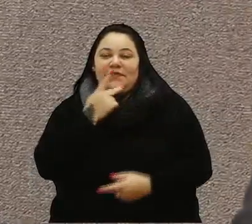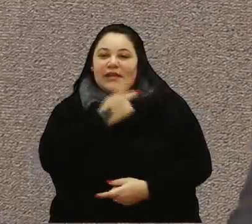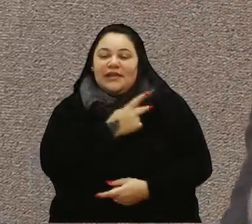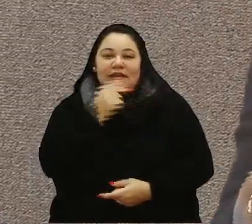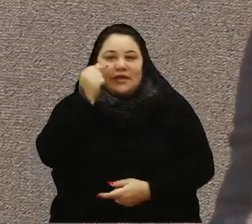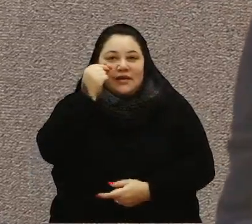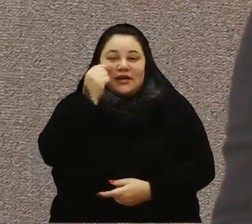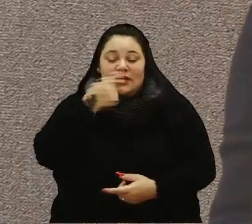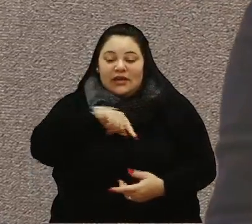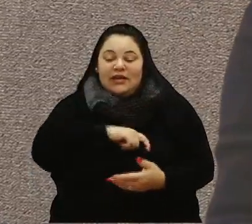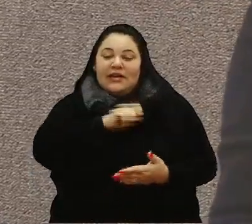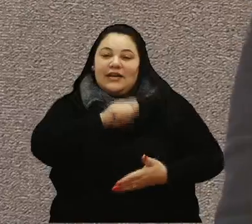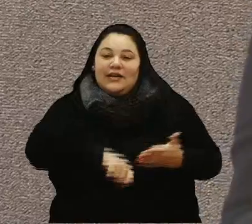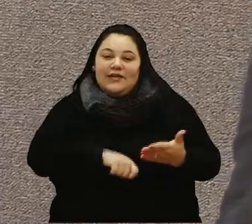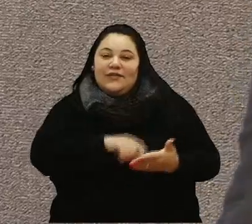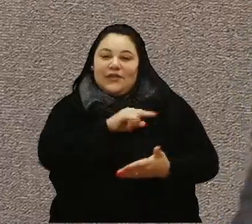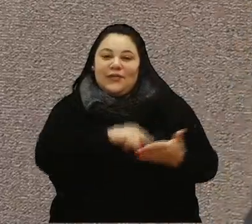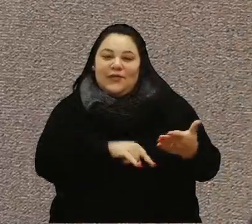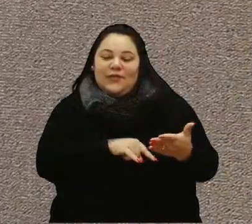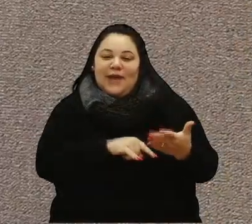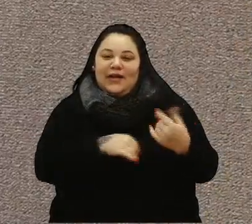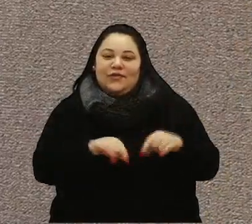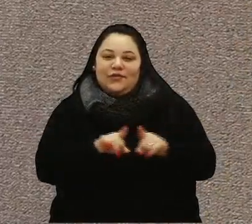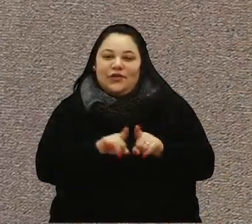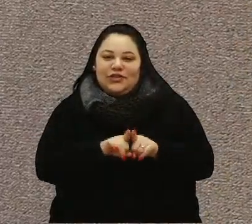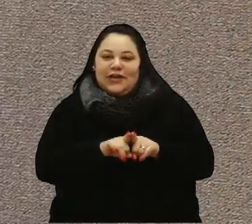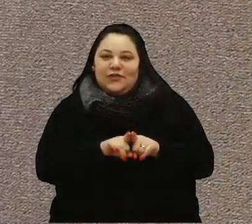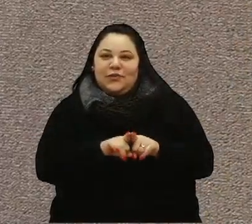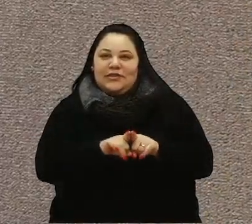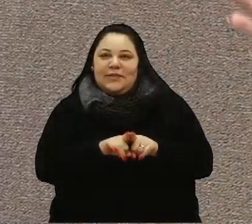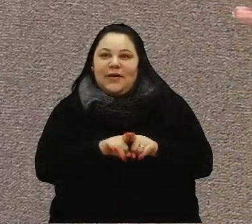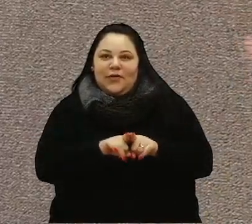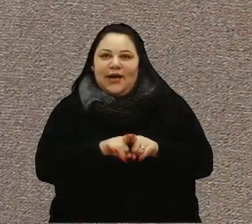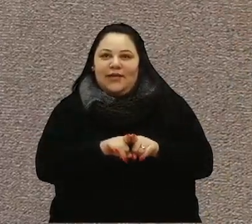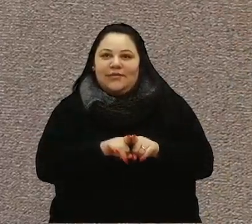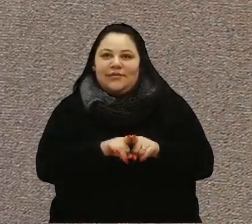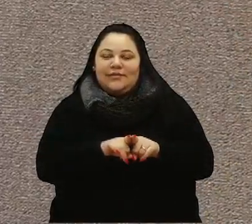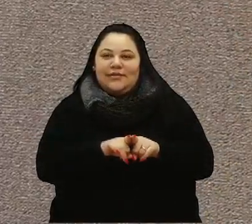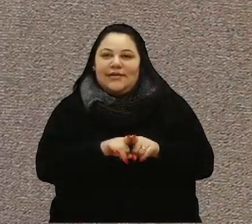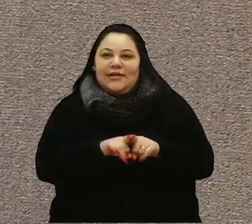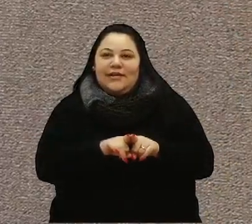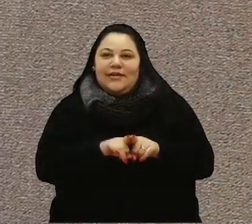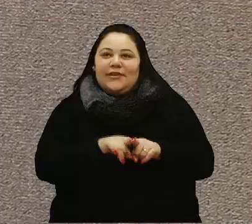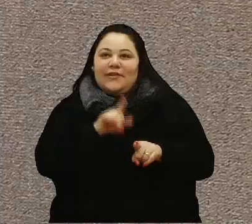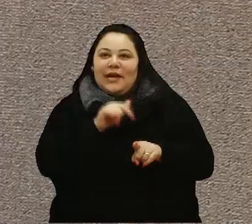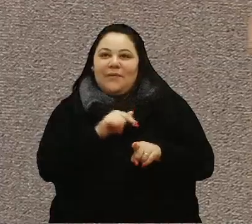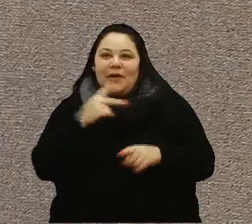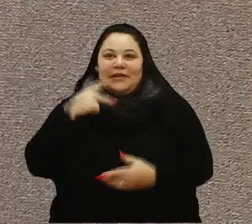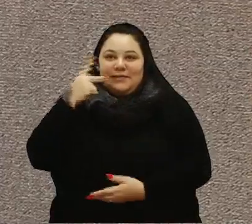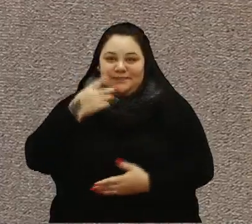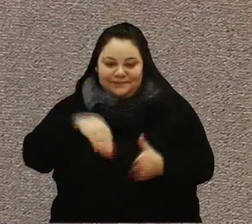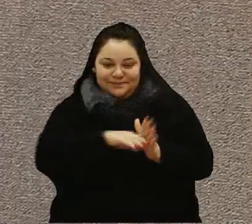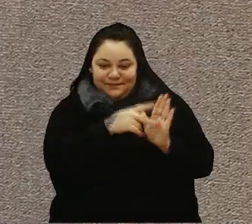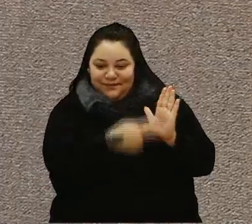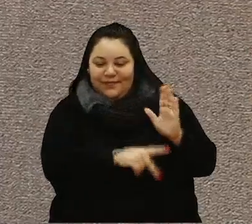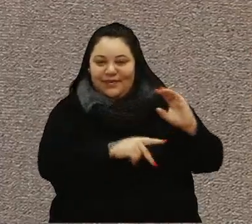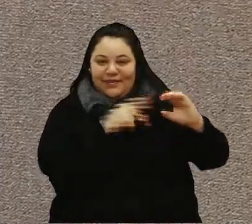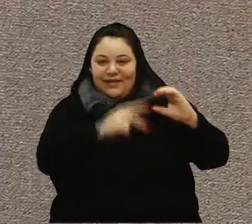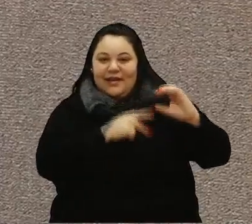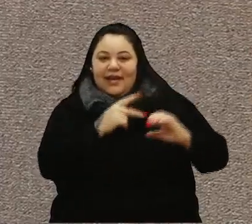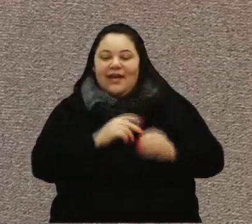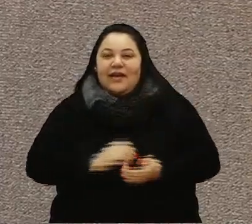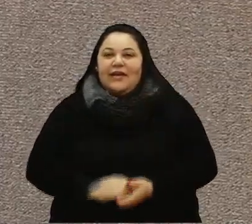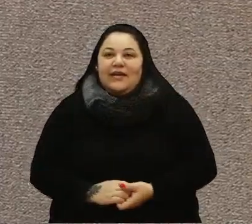nós assinamos juntos os autores dessa proposta, e não é uma proposta que veio por acaso, né, vereadora Sandra? Ela veio sendo discutida nas reuniões